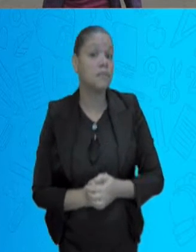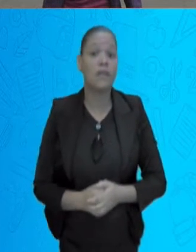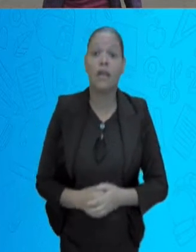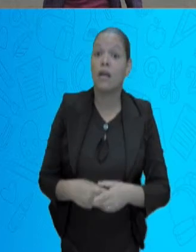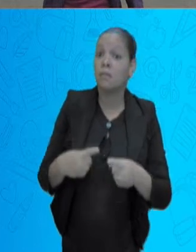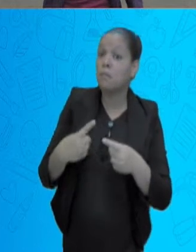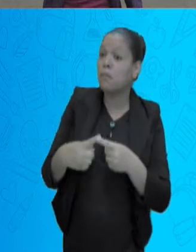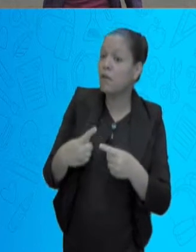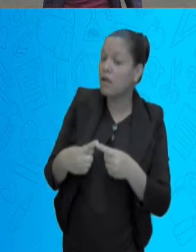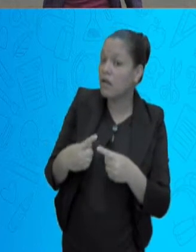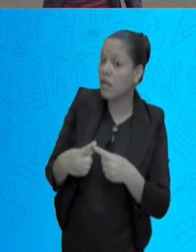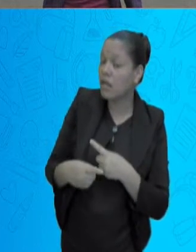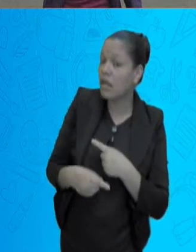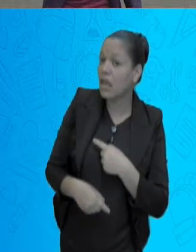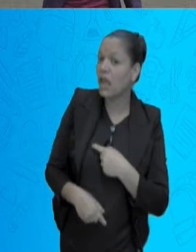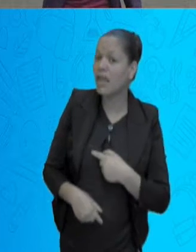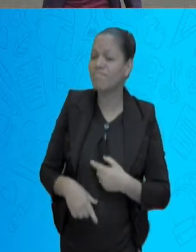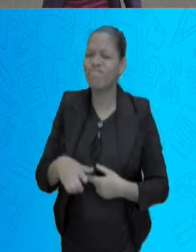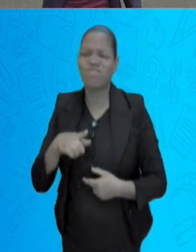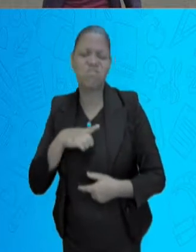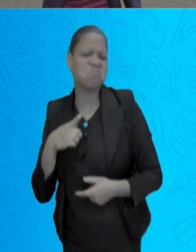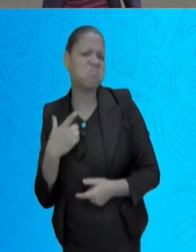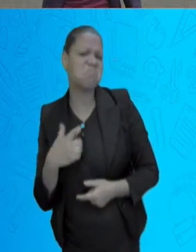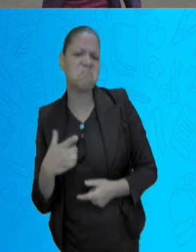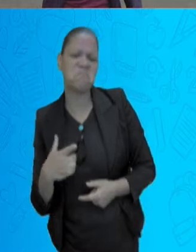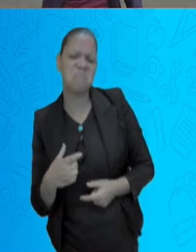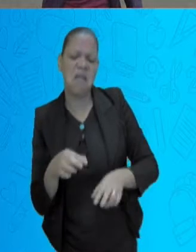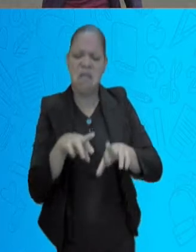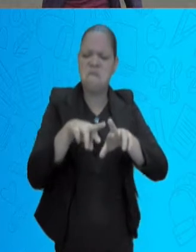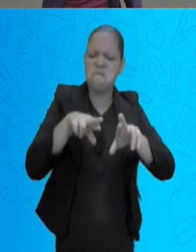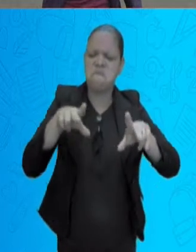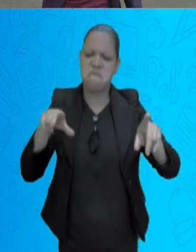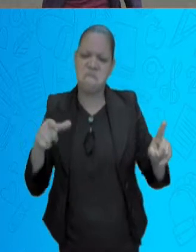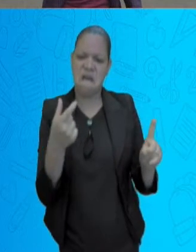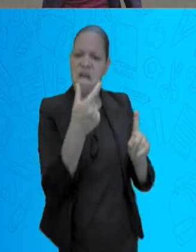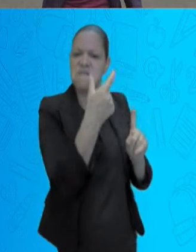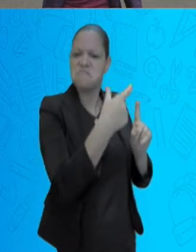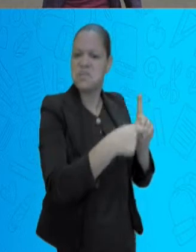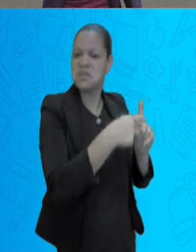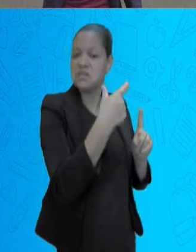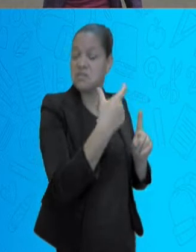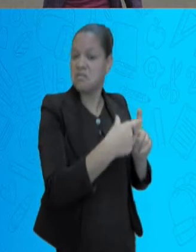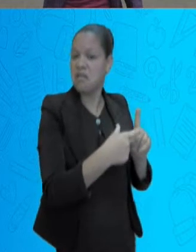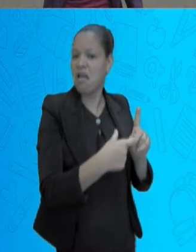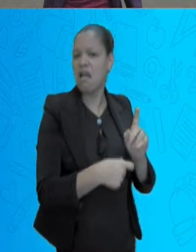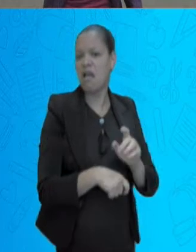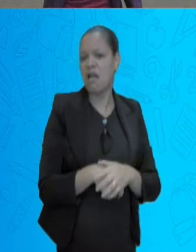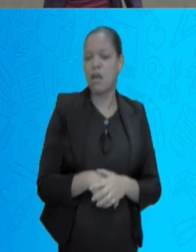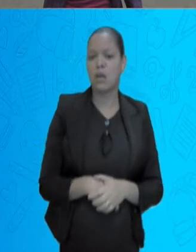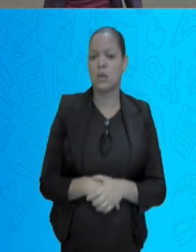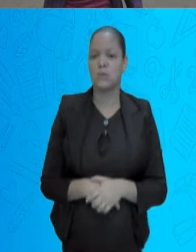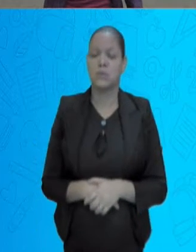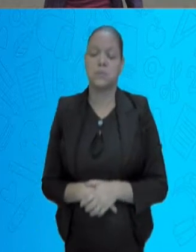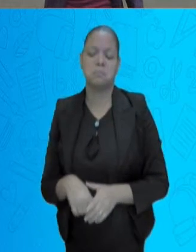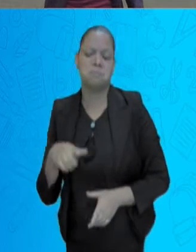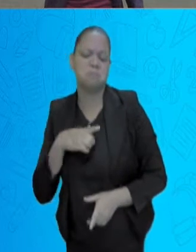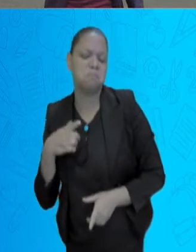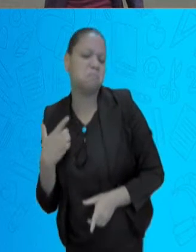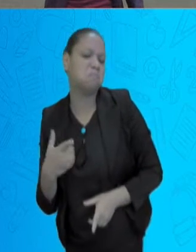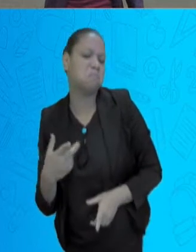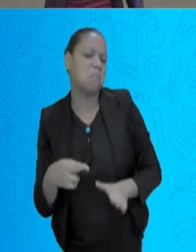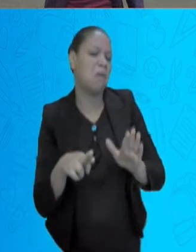um enredo. Se você ainda não sabe qual é o gênero textual, é melhor